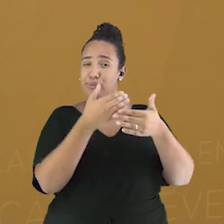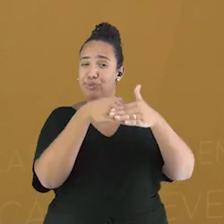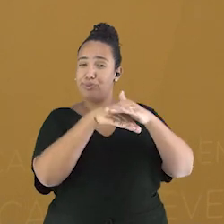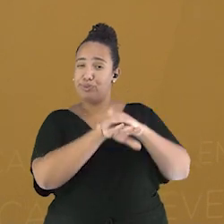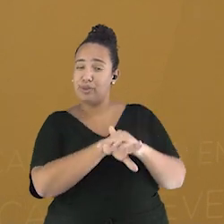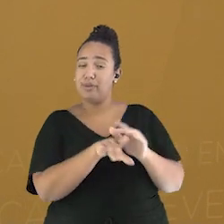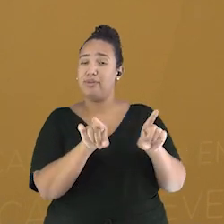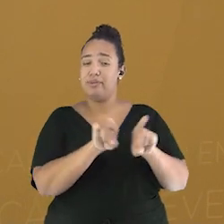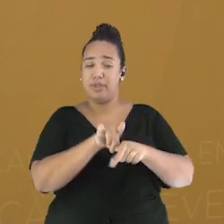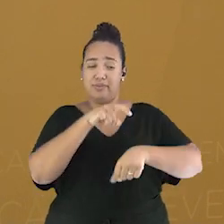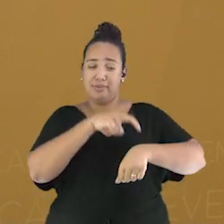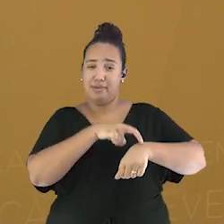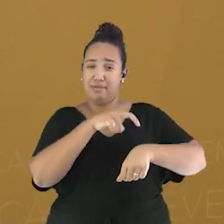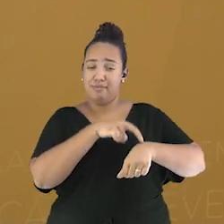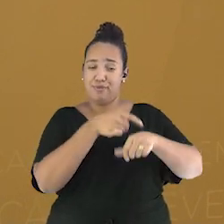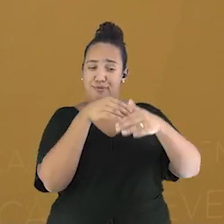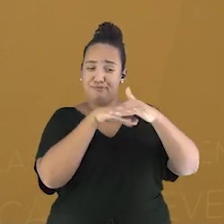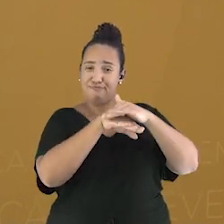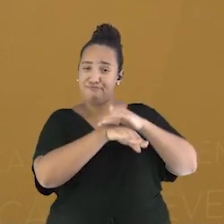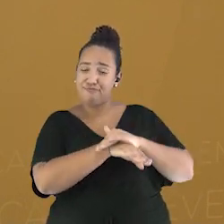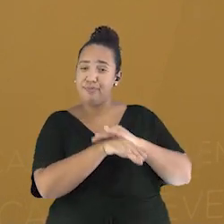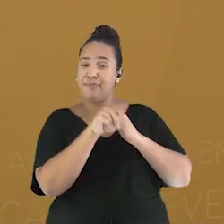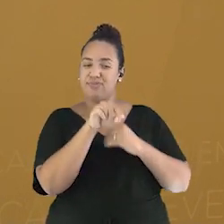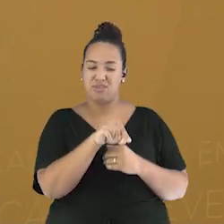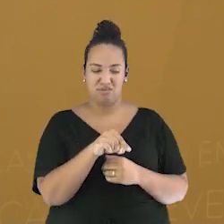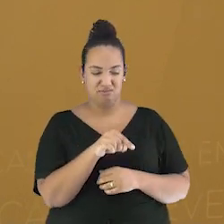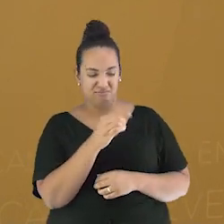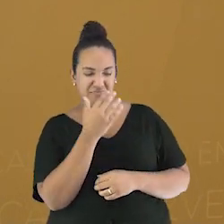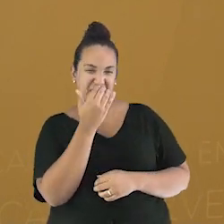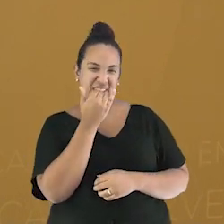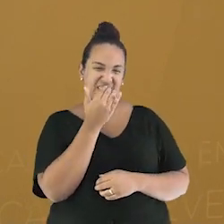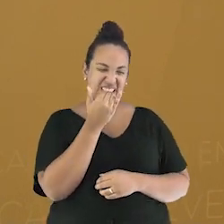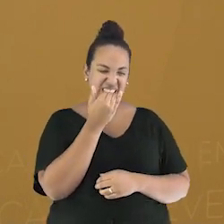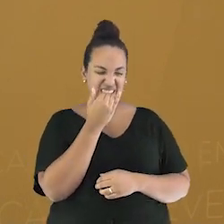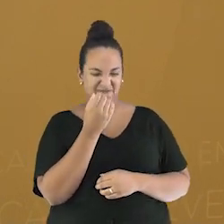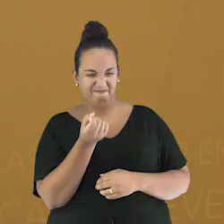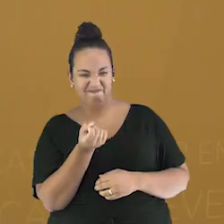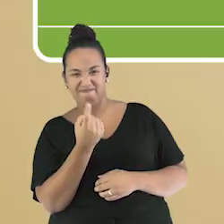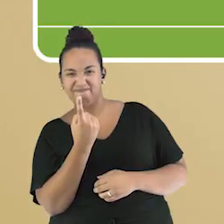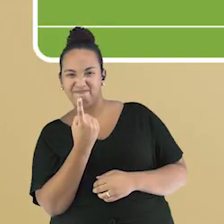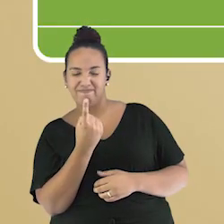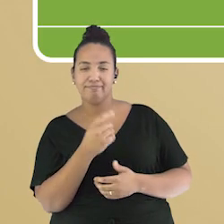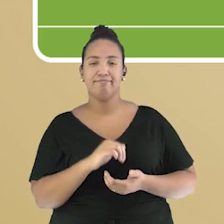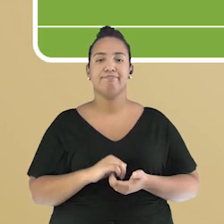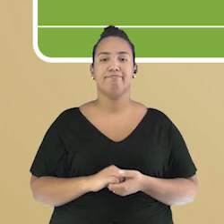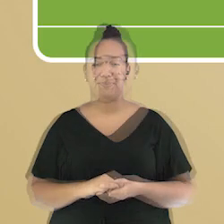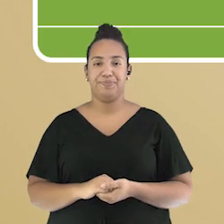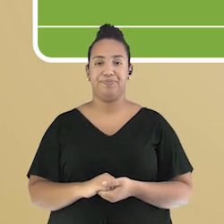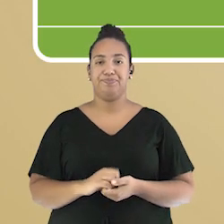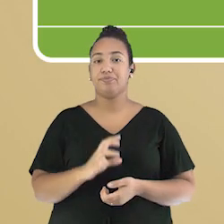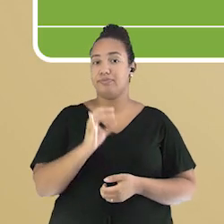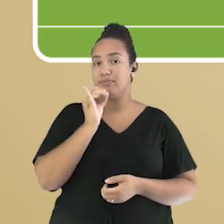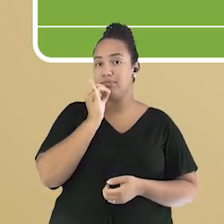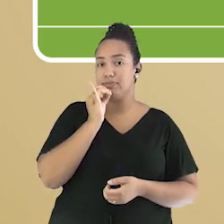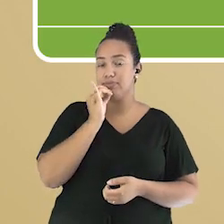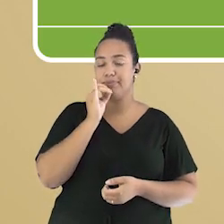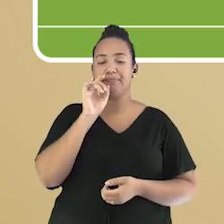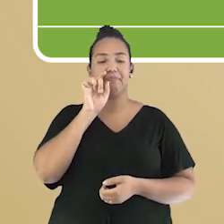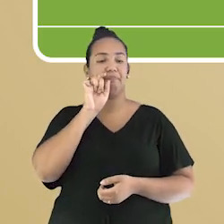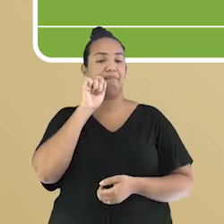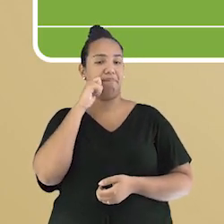e de quanto tempo fica guardado, a aparência desses alimentos pode mudar. Um exemplo é o